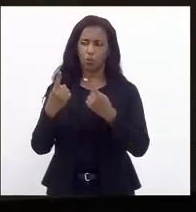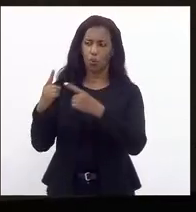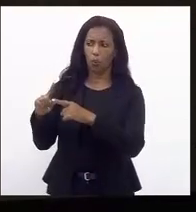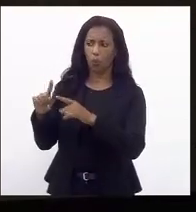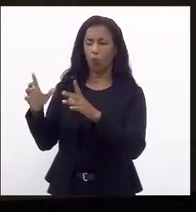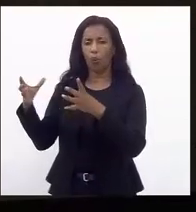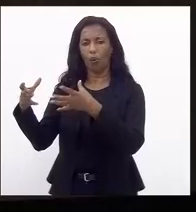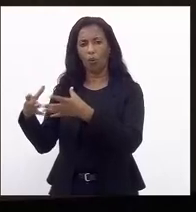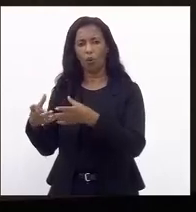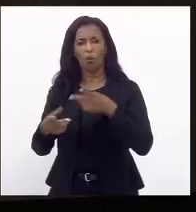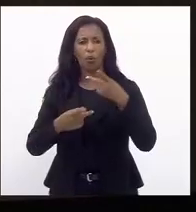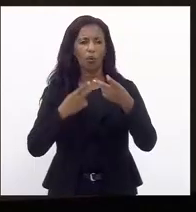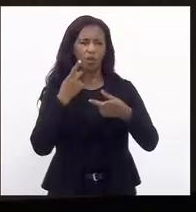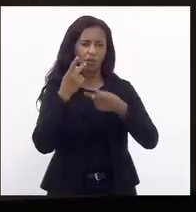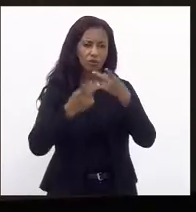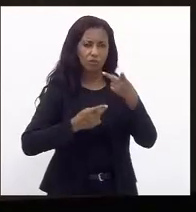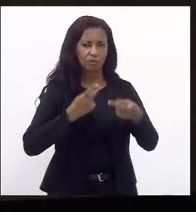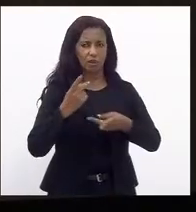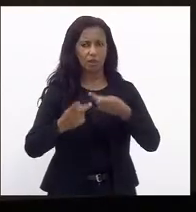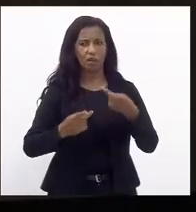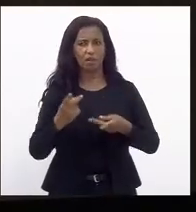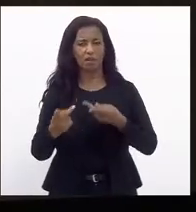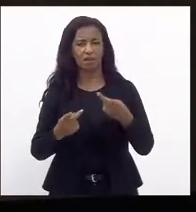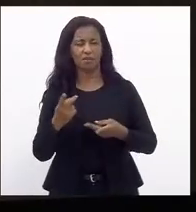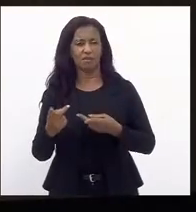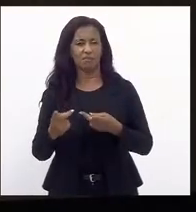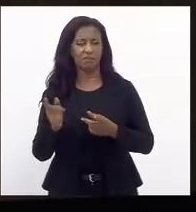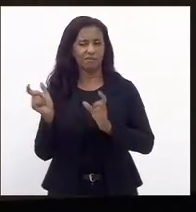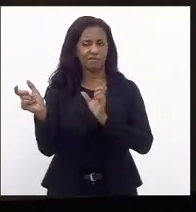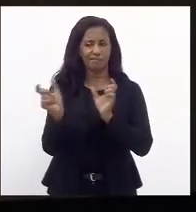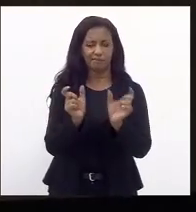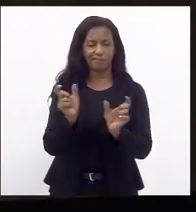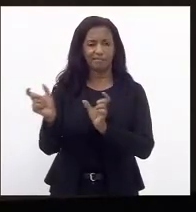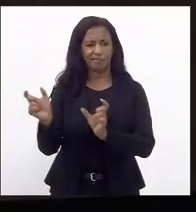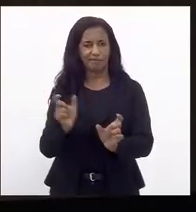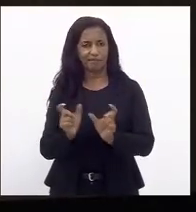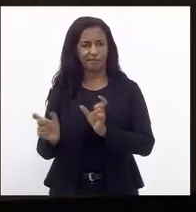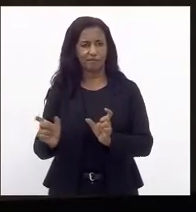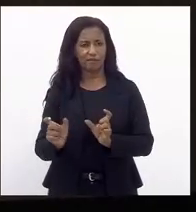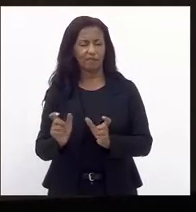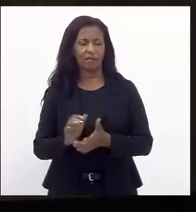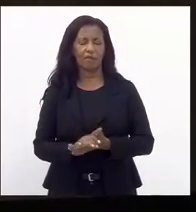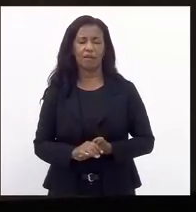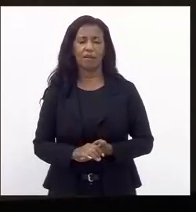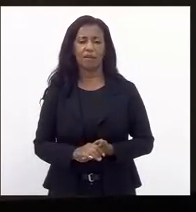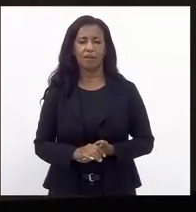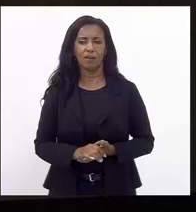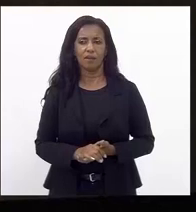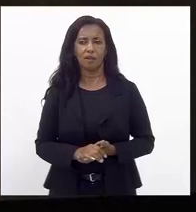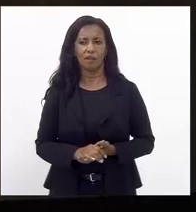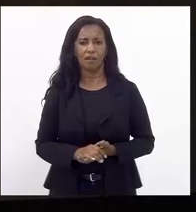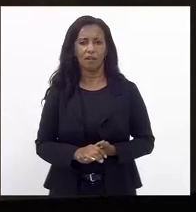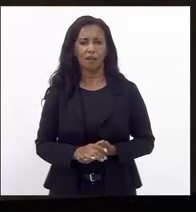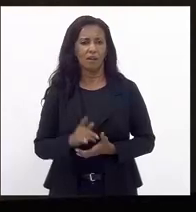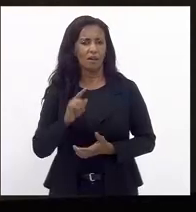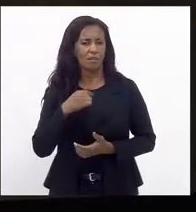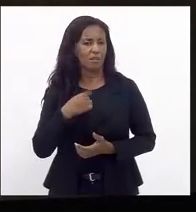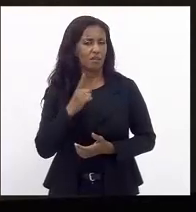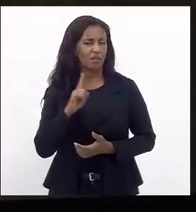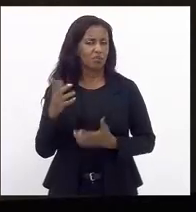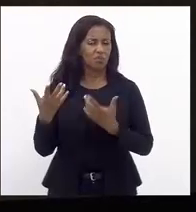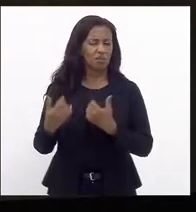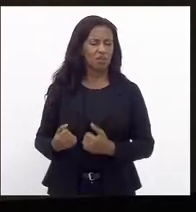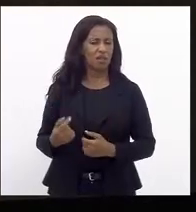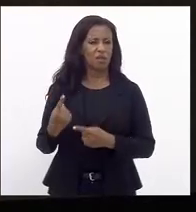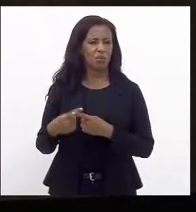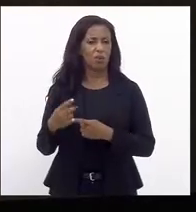O que as palavras sejam os adjetivos sejam criados mas eu refuto essa palavra porque